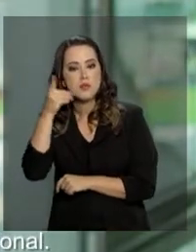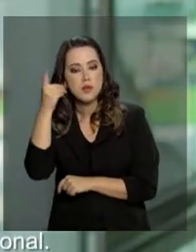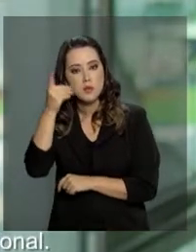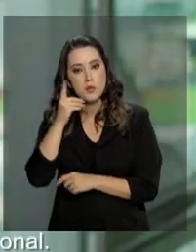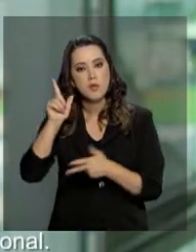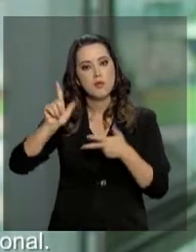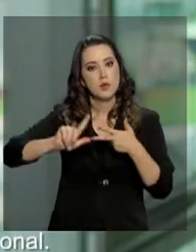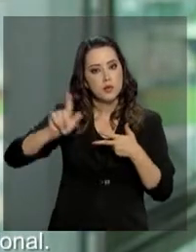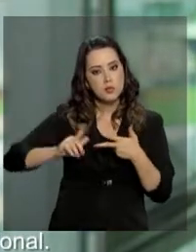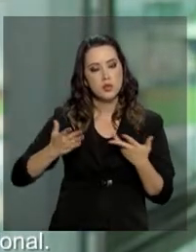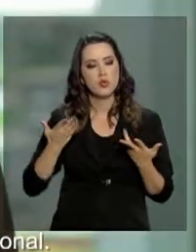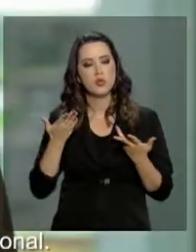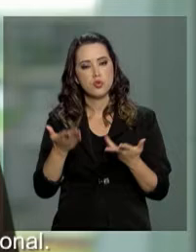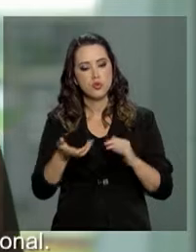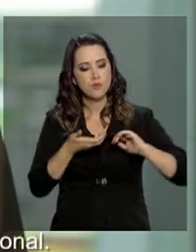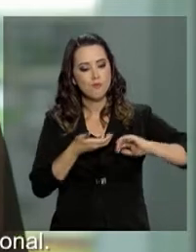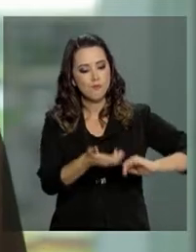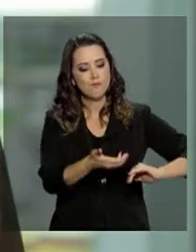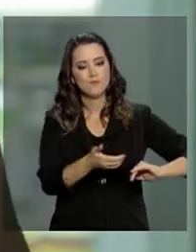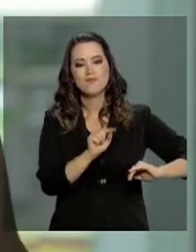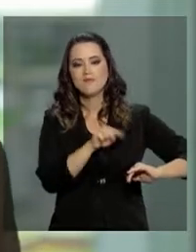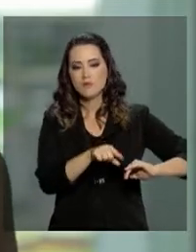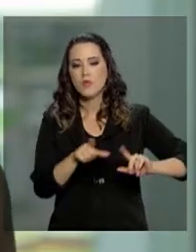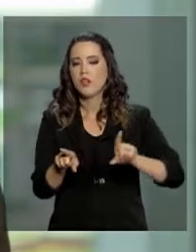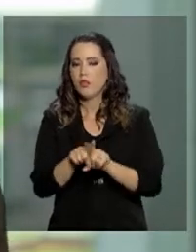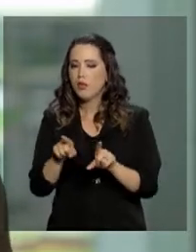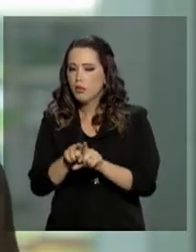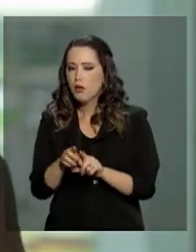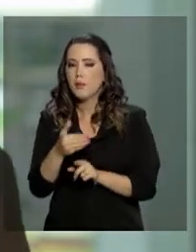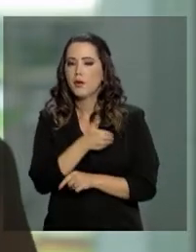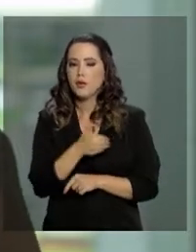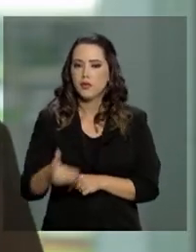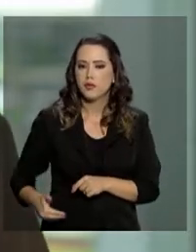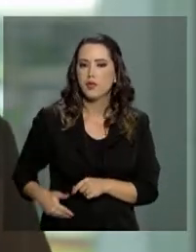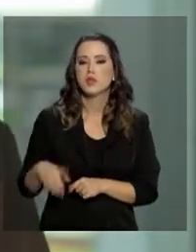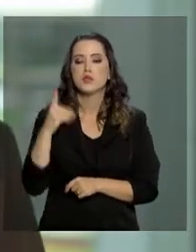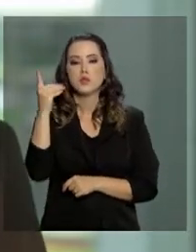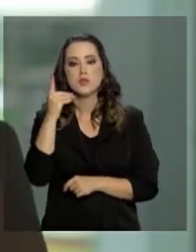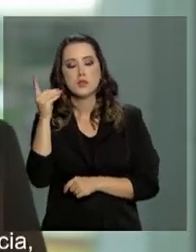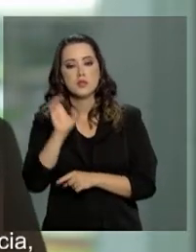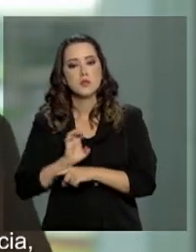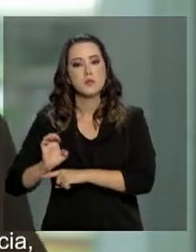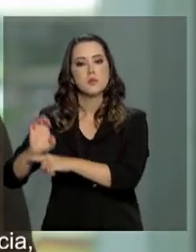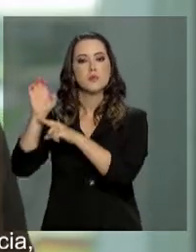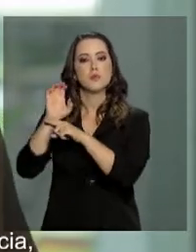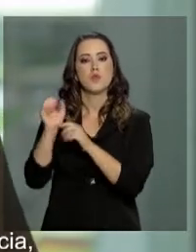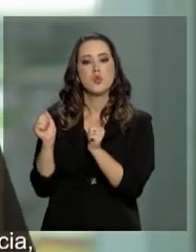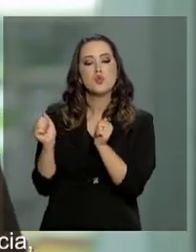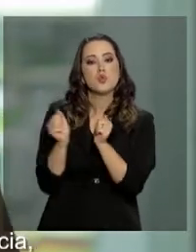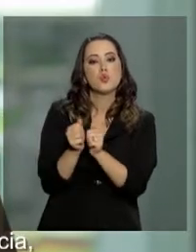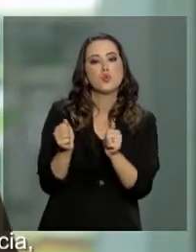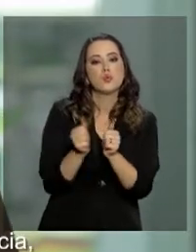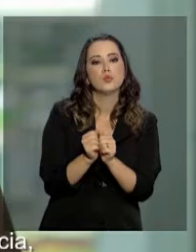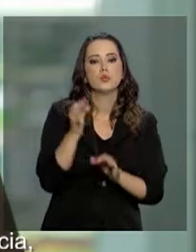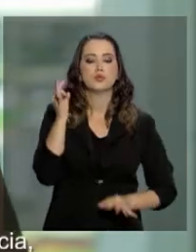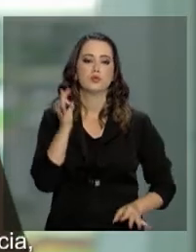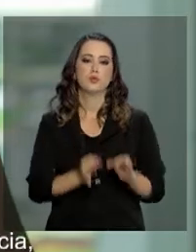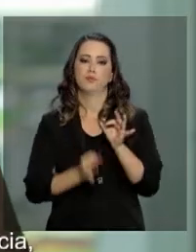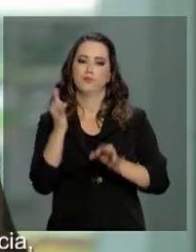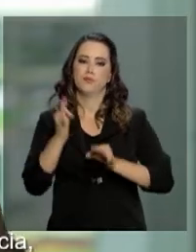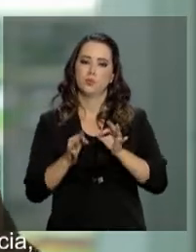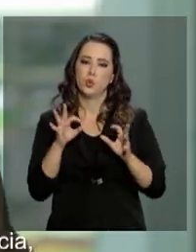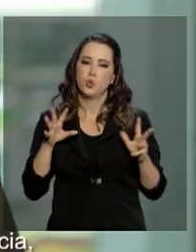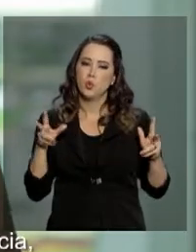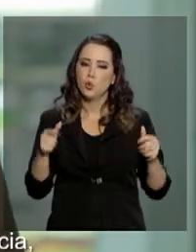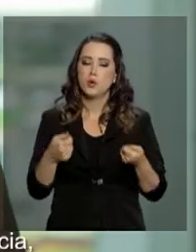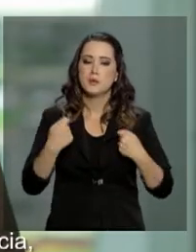que legislarão no Congresso Nacional. Escolhem-se governadores e deputados estaduais. Juntamente com o judiciário,